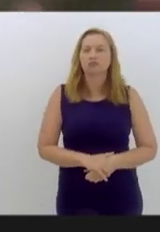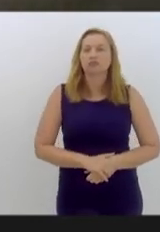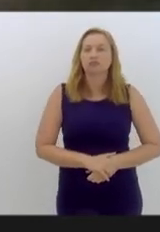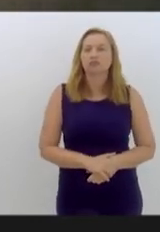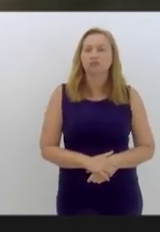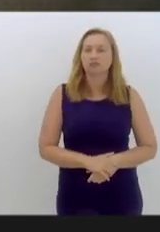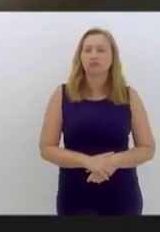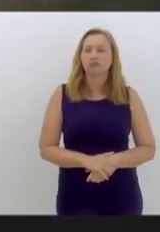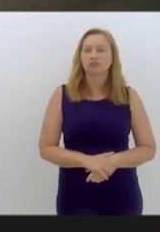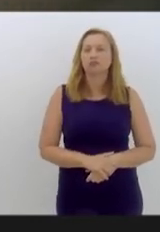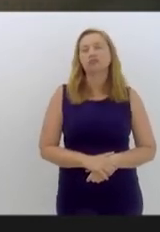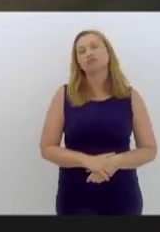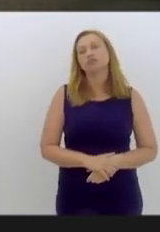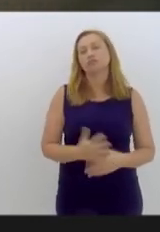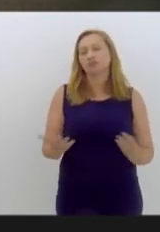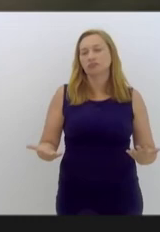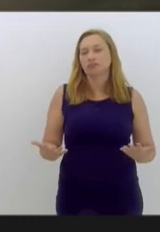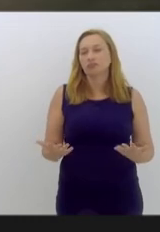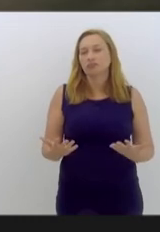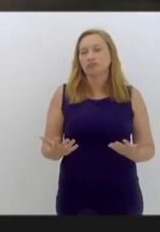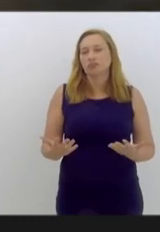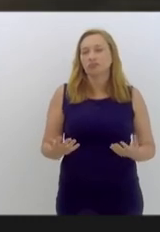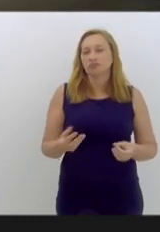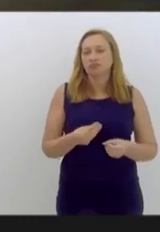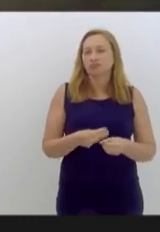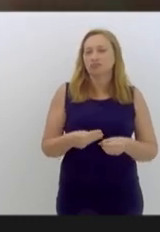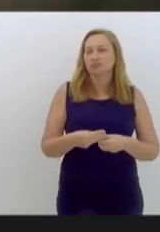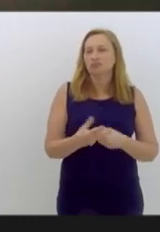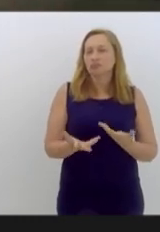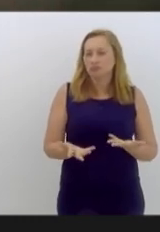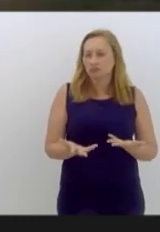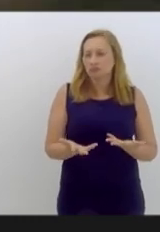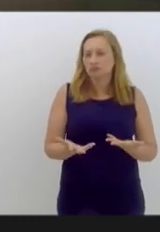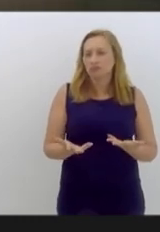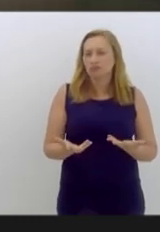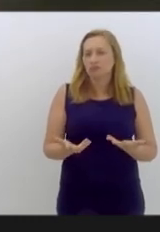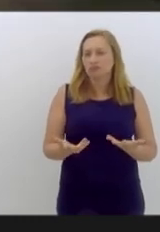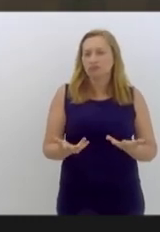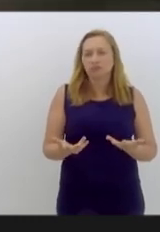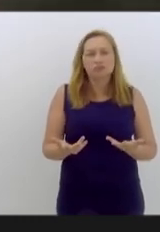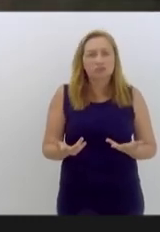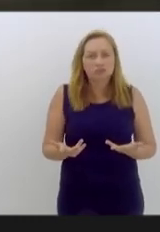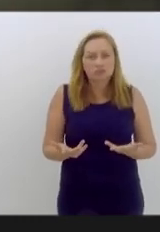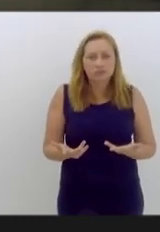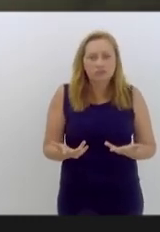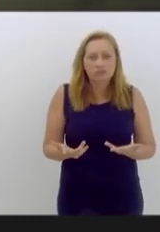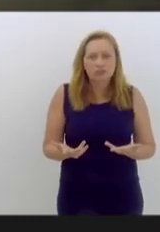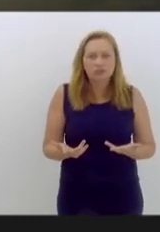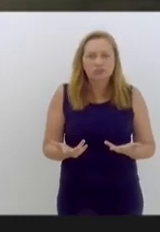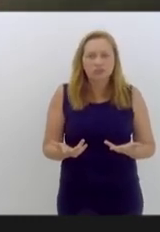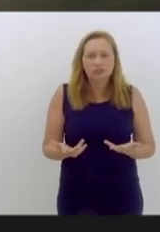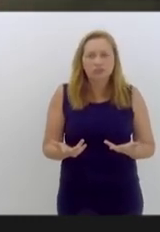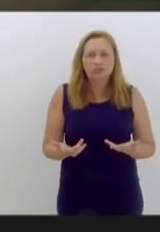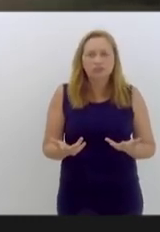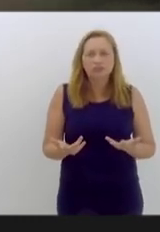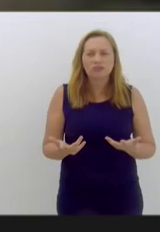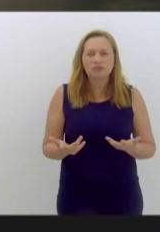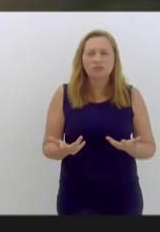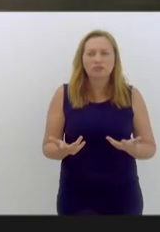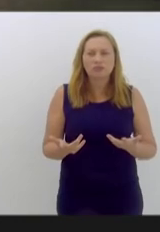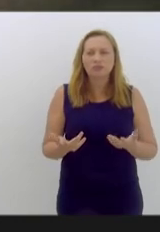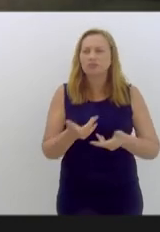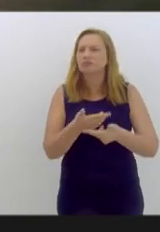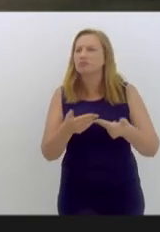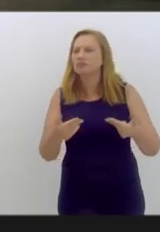índices. No ruim, ficaria ainda com o SAEB mesmo, a gente ainda tendo um pouquinho, a gente que eu falo, o CEP tendo uma